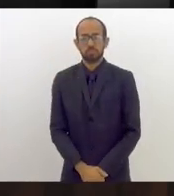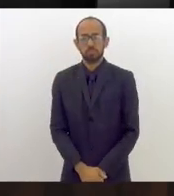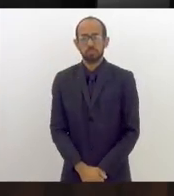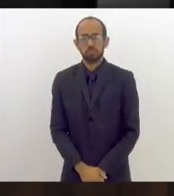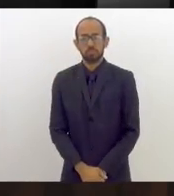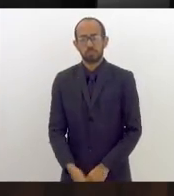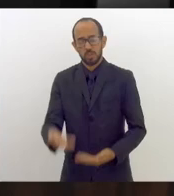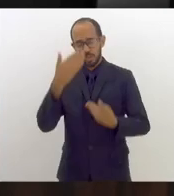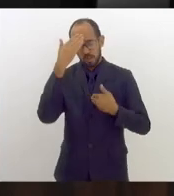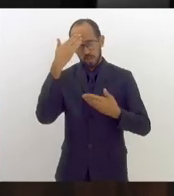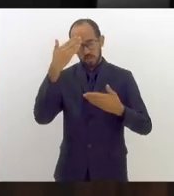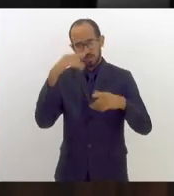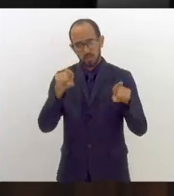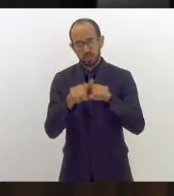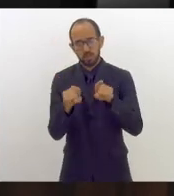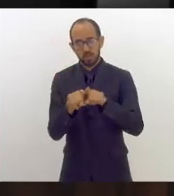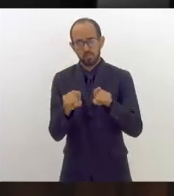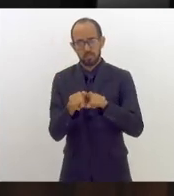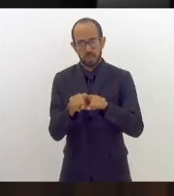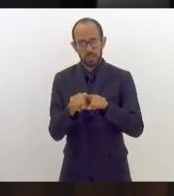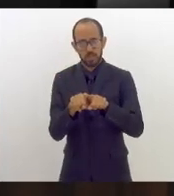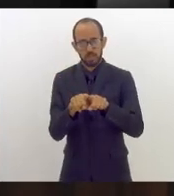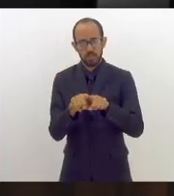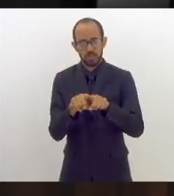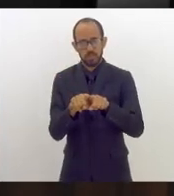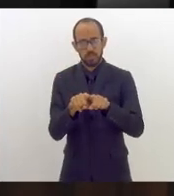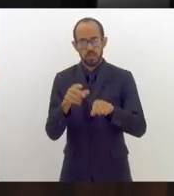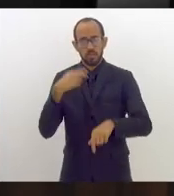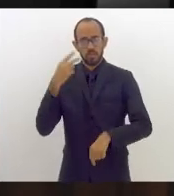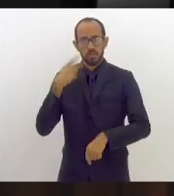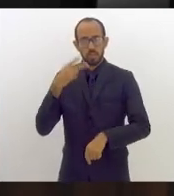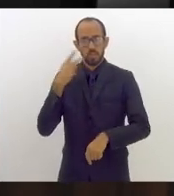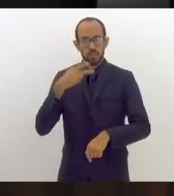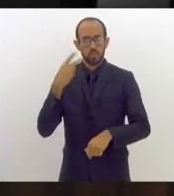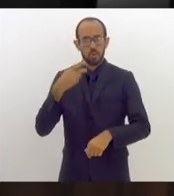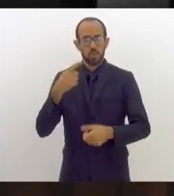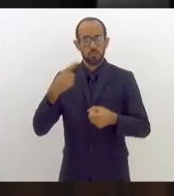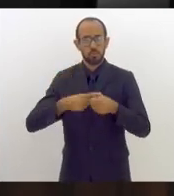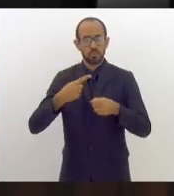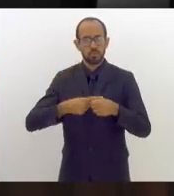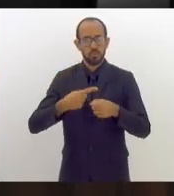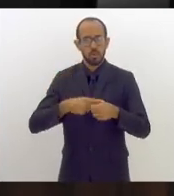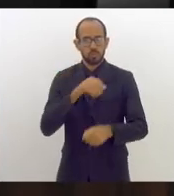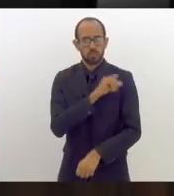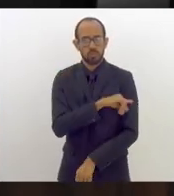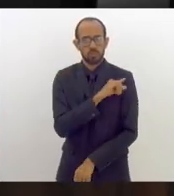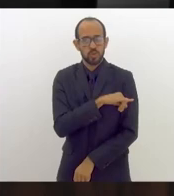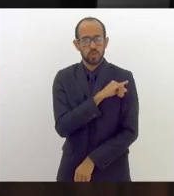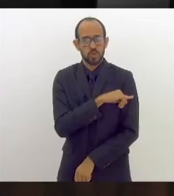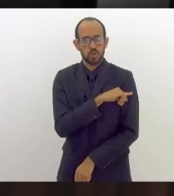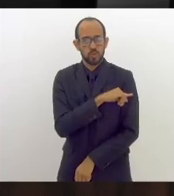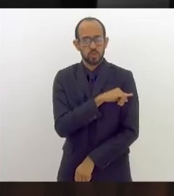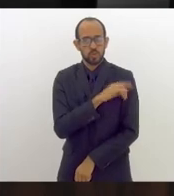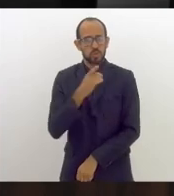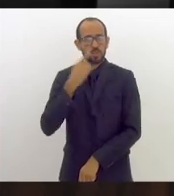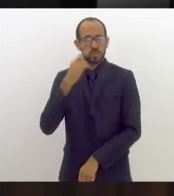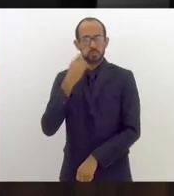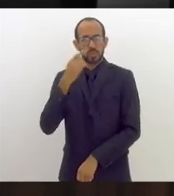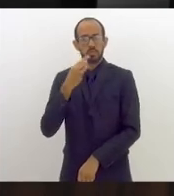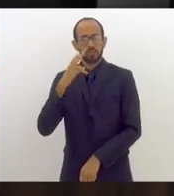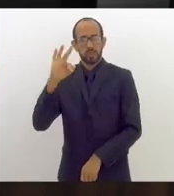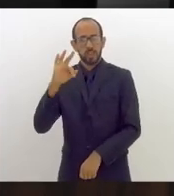agradecer também o vereador do município do Rio de Janeiro e deputado federal